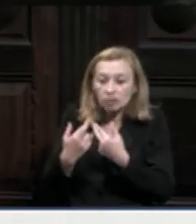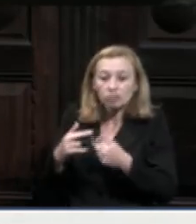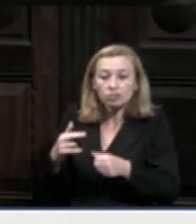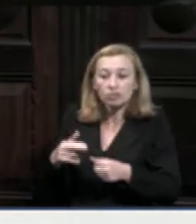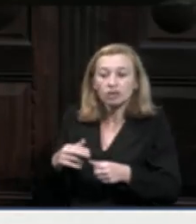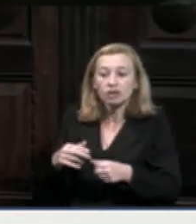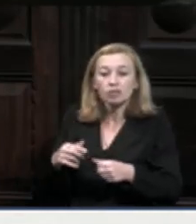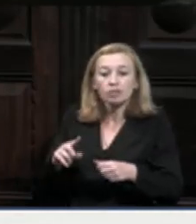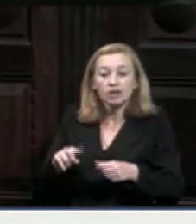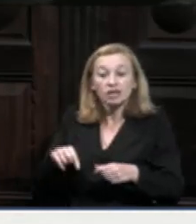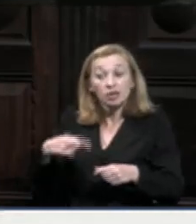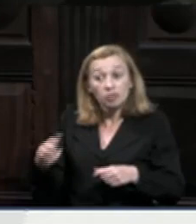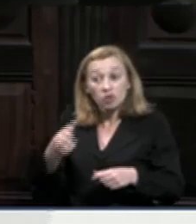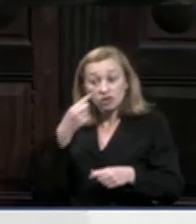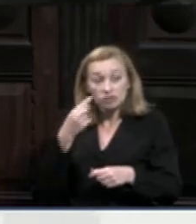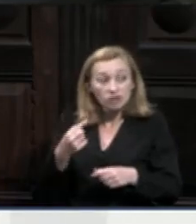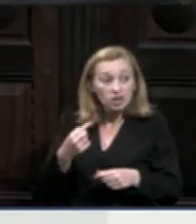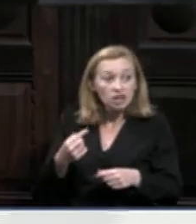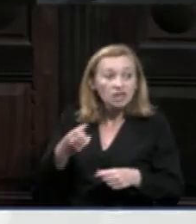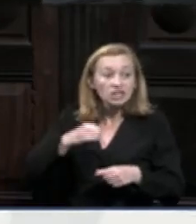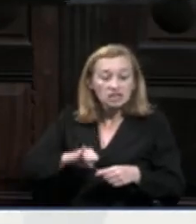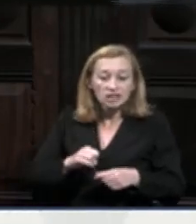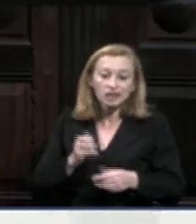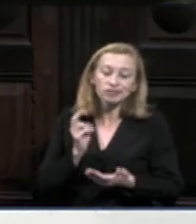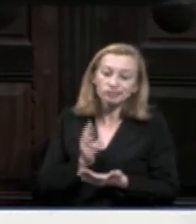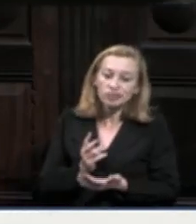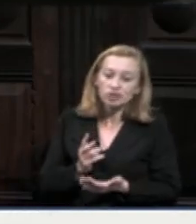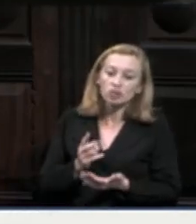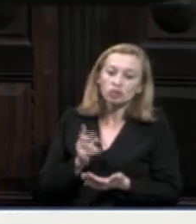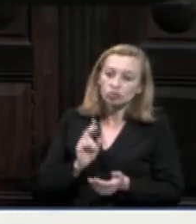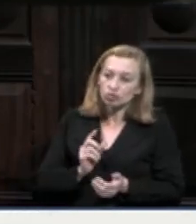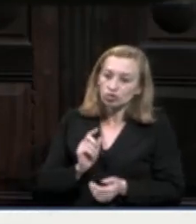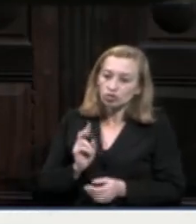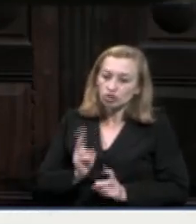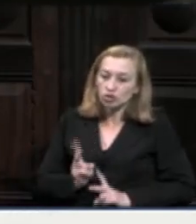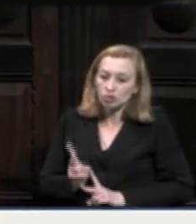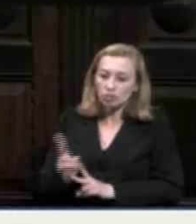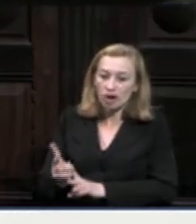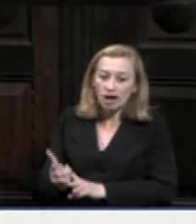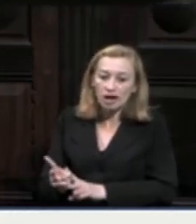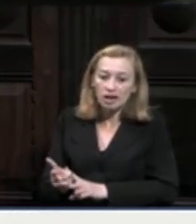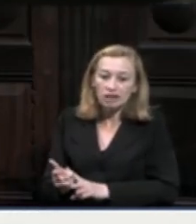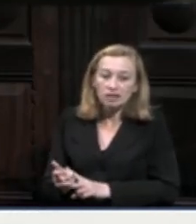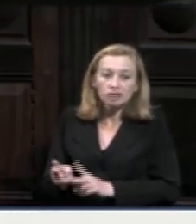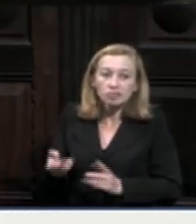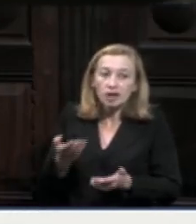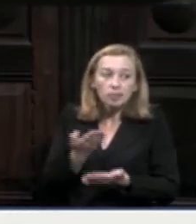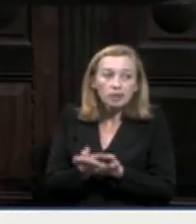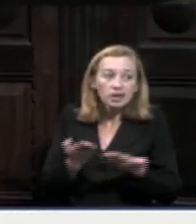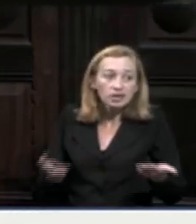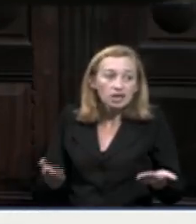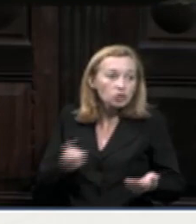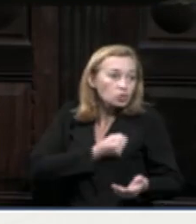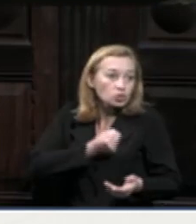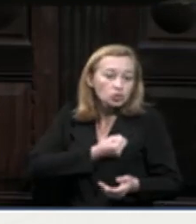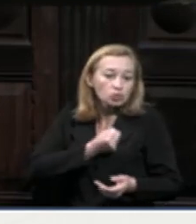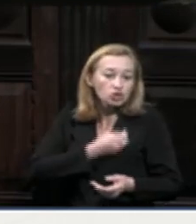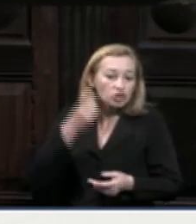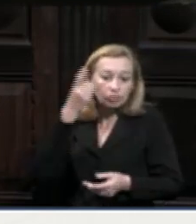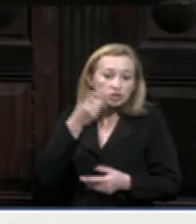a sessão vai cair, porque não há quórum para deliberar. Olha só, agora mesmo,